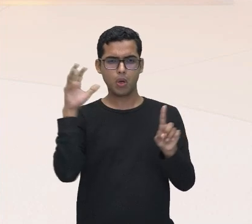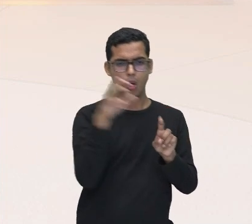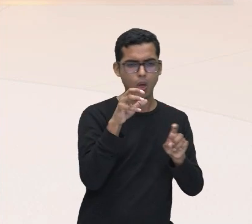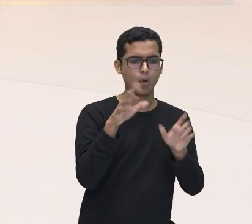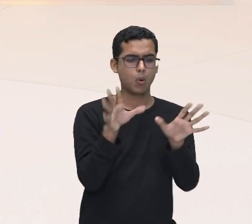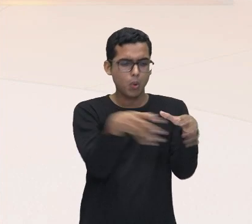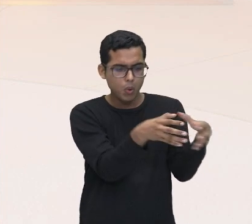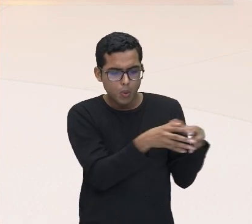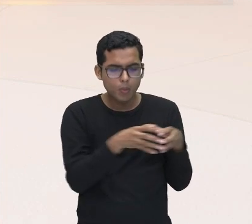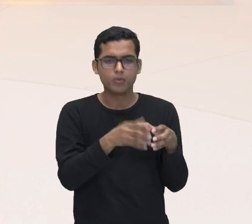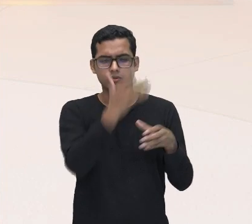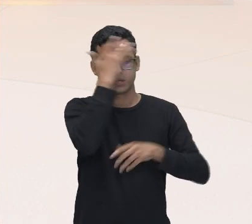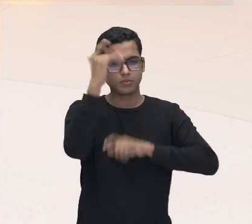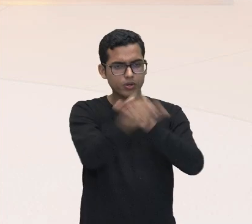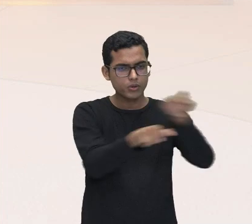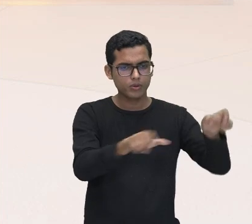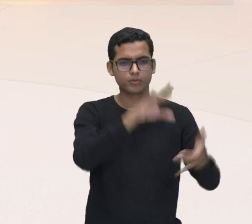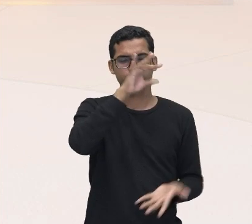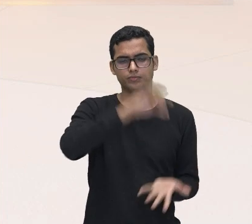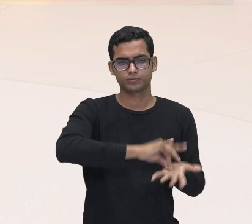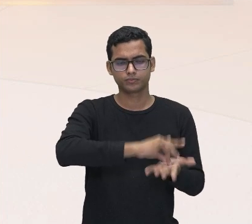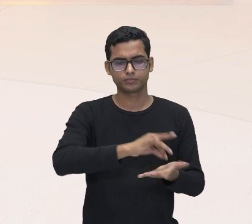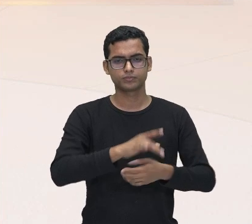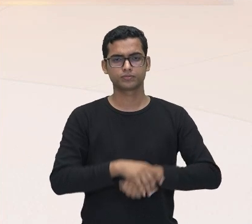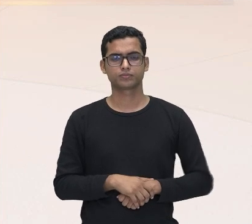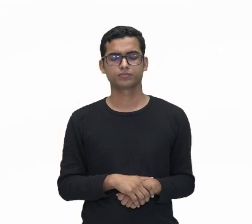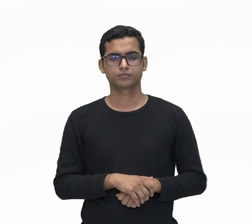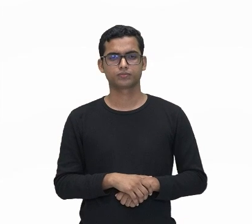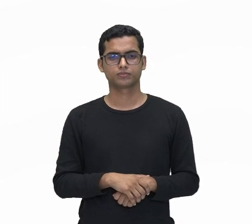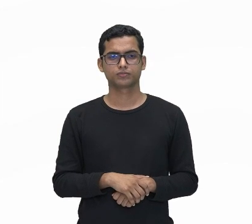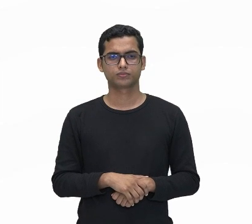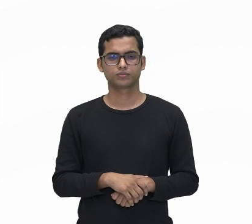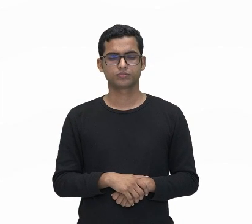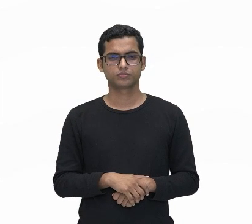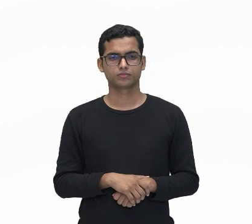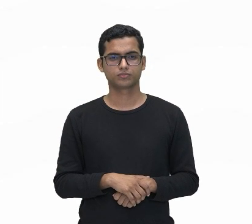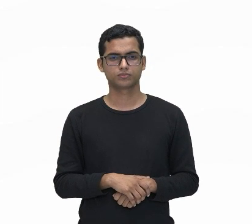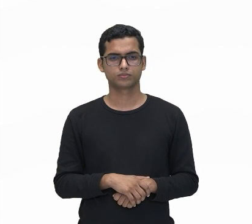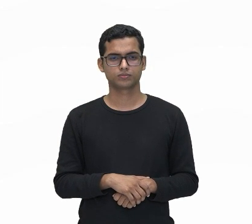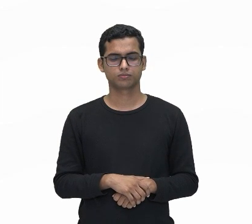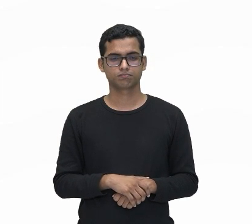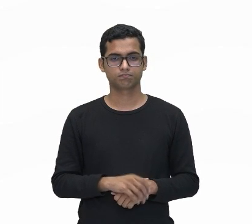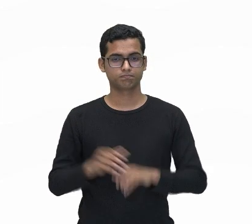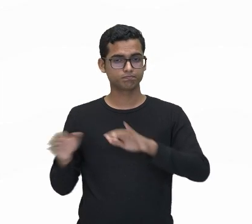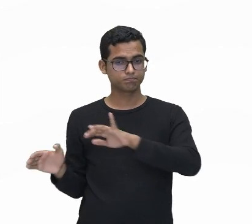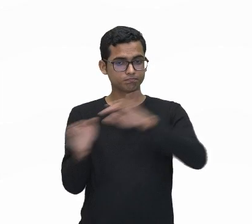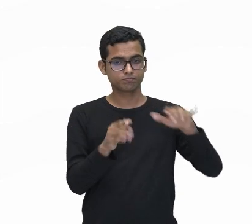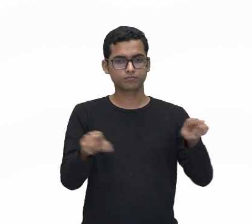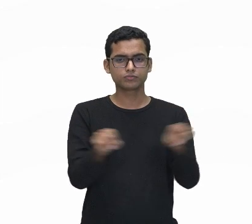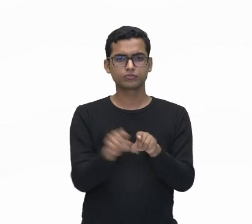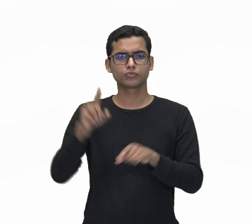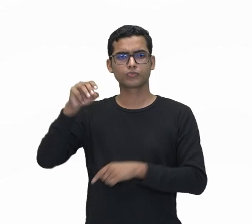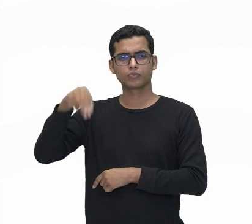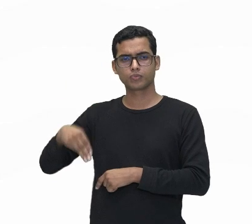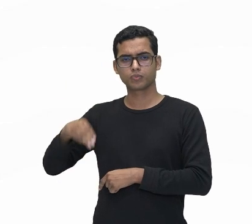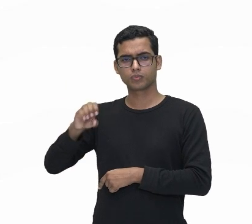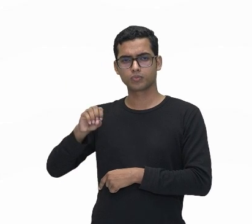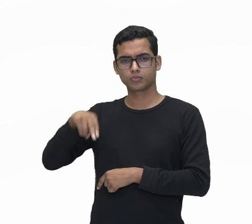E aí nós vamos trabalhar um conceito interessante, que é o conceito de monopólio legítimo do